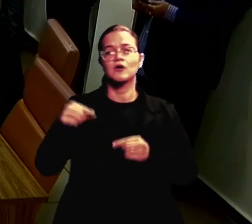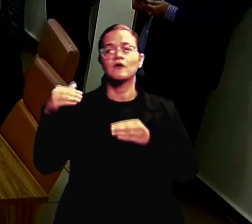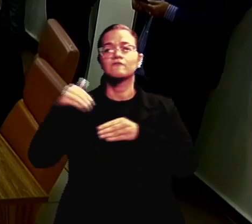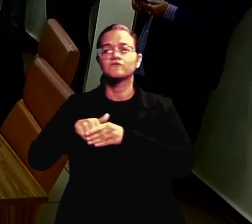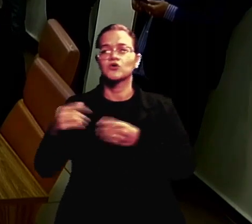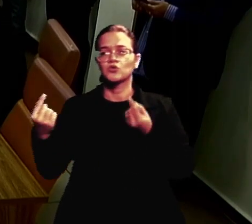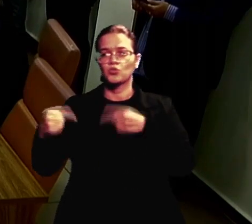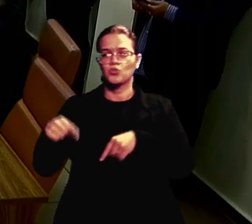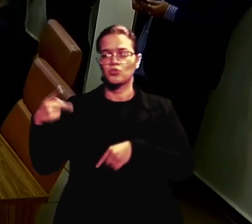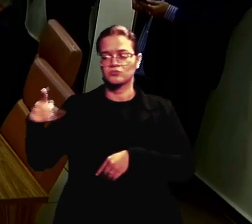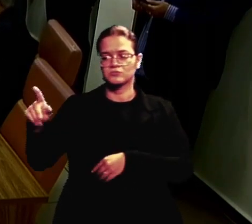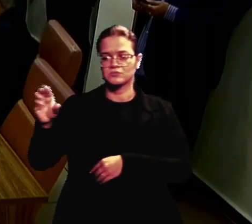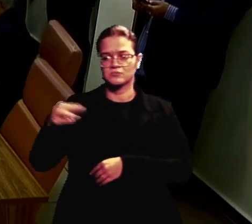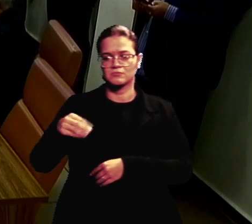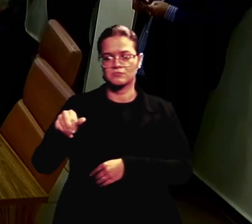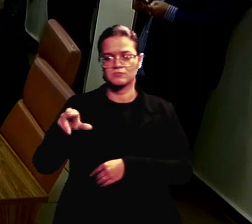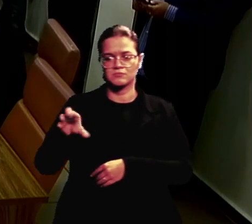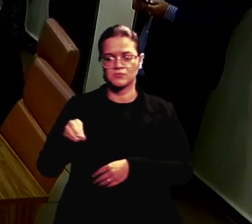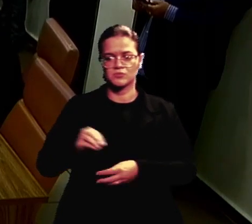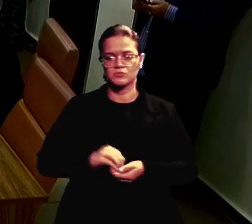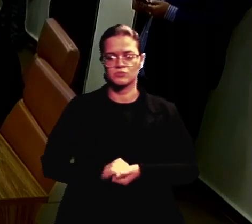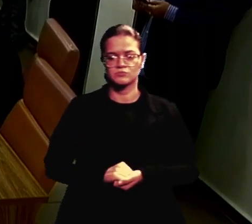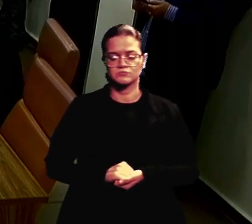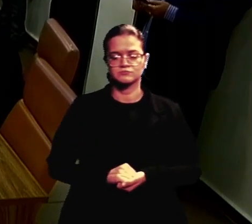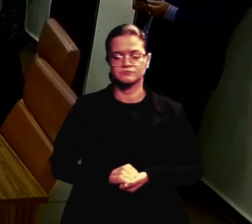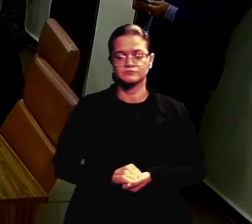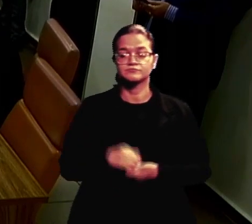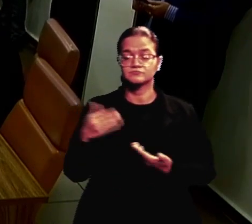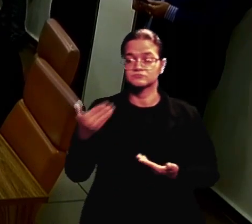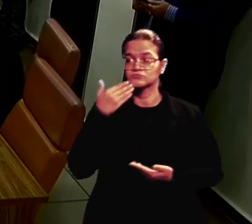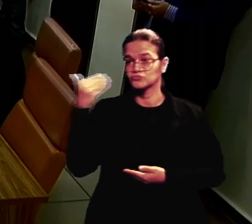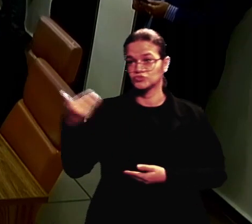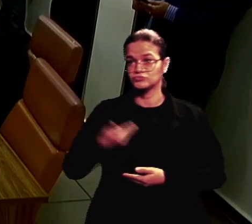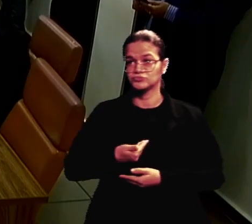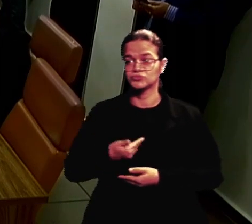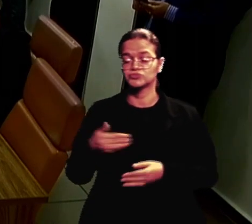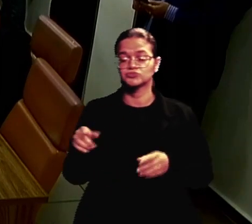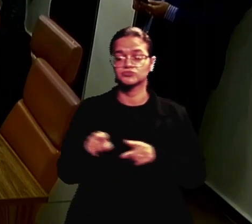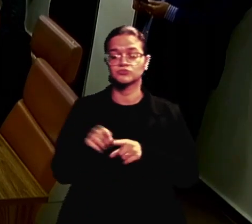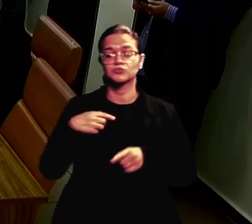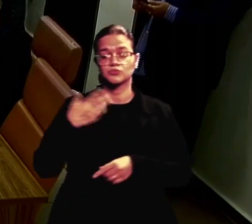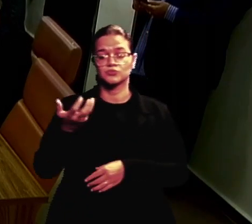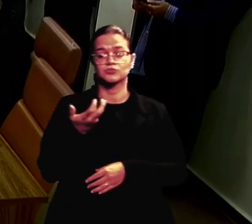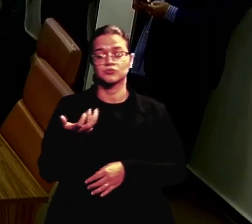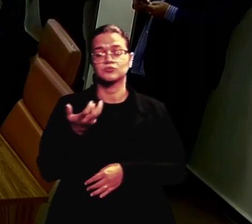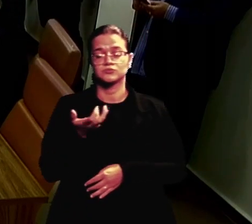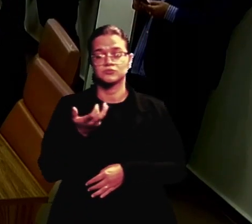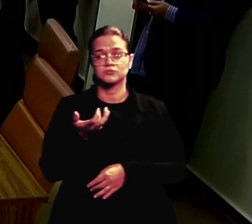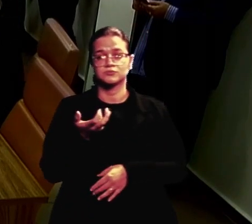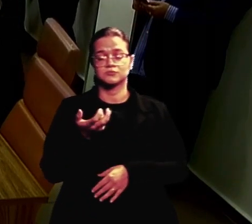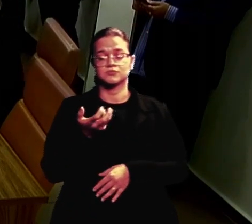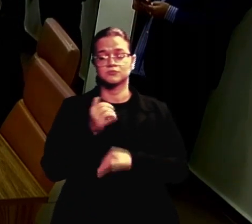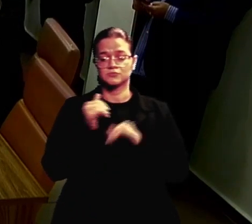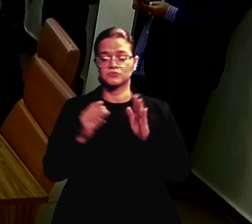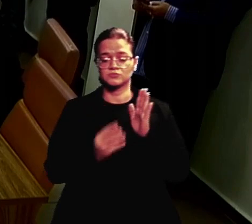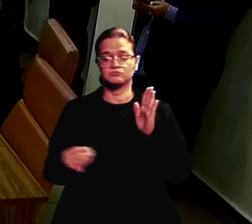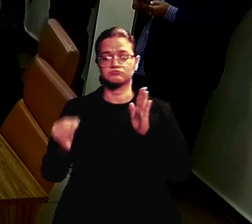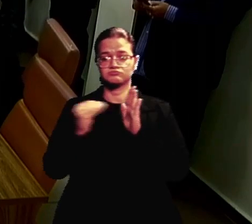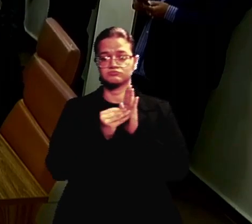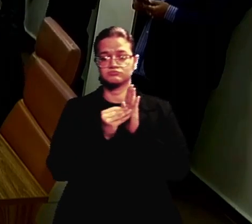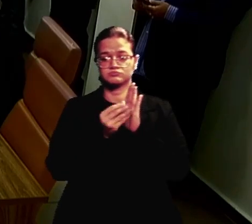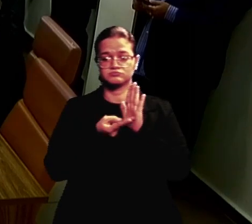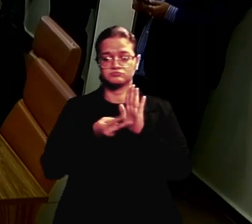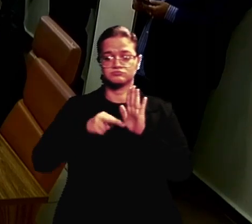do vereador Mauro Rubens. Bom, a pedido, eu gostaria de fazer